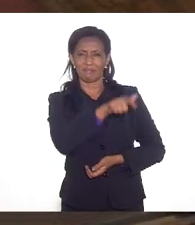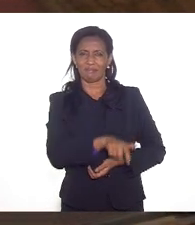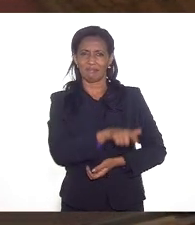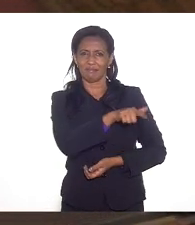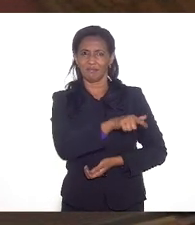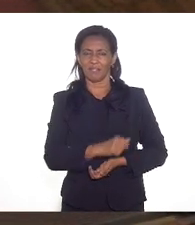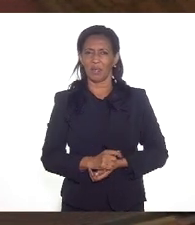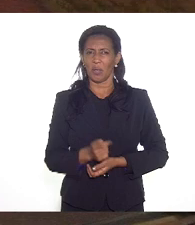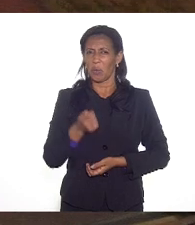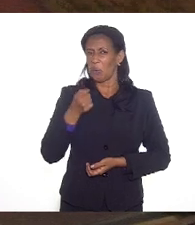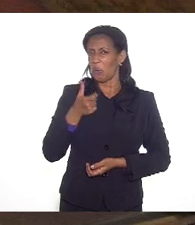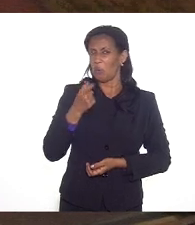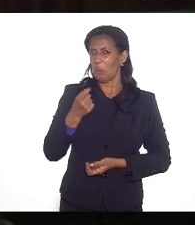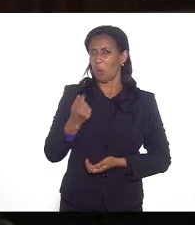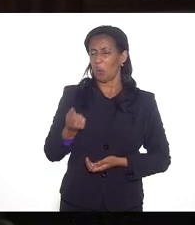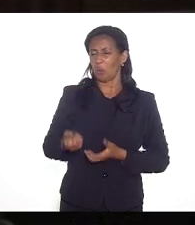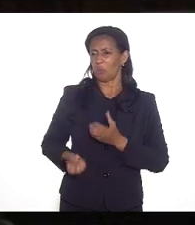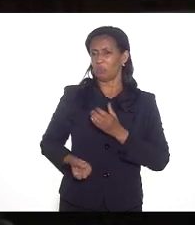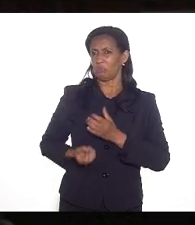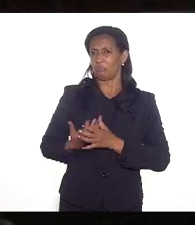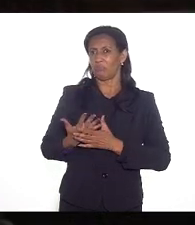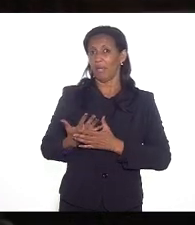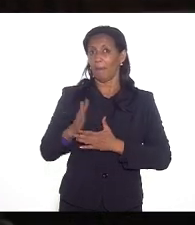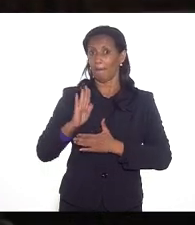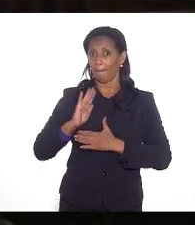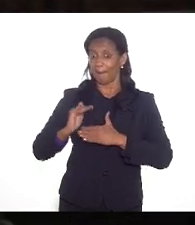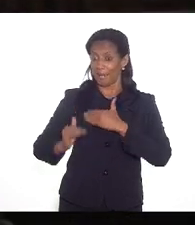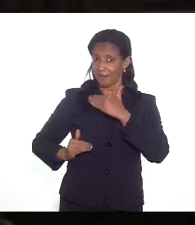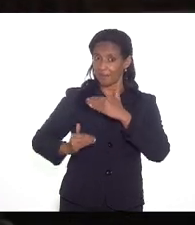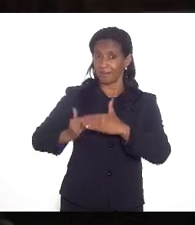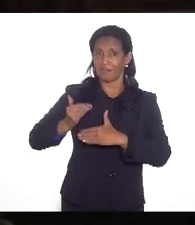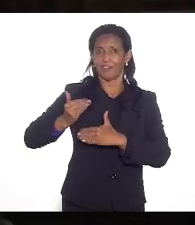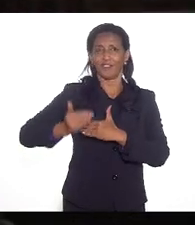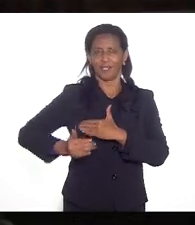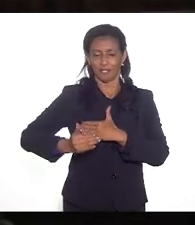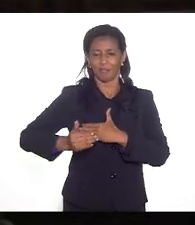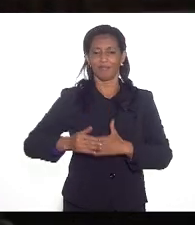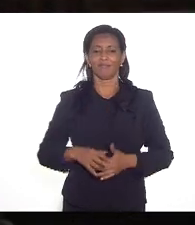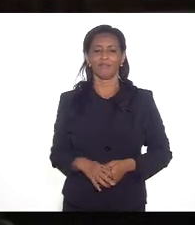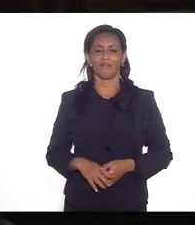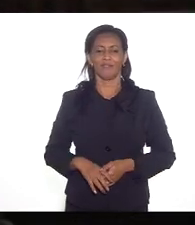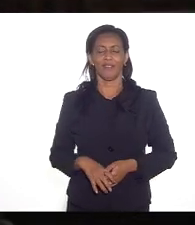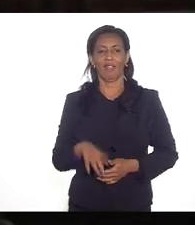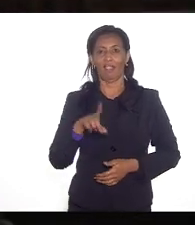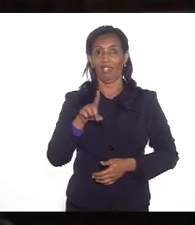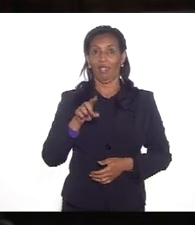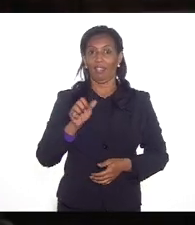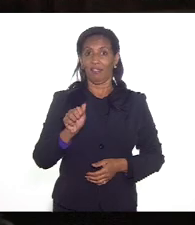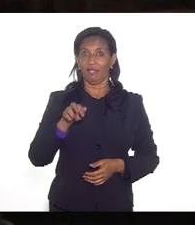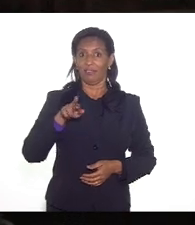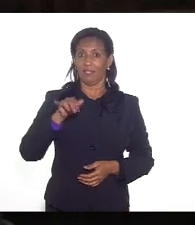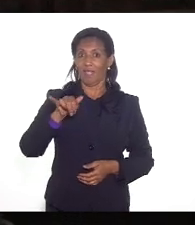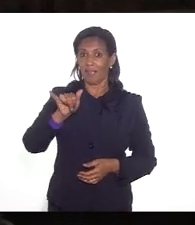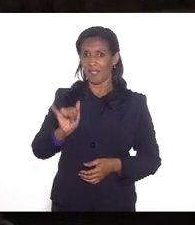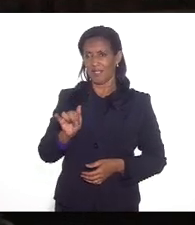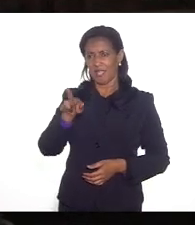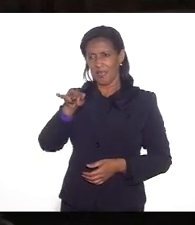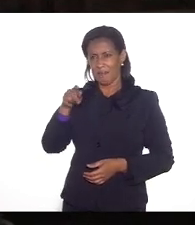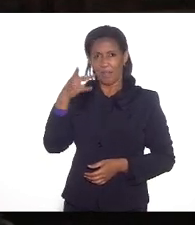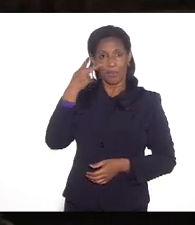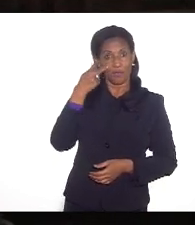aqui no ponto prosperou mas adiante mais adiante daf Ribeiro em visita